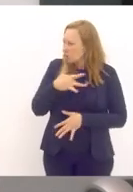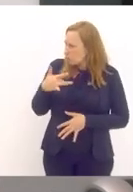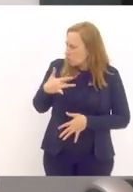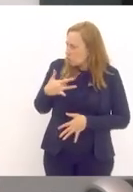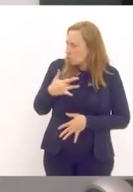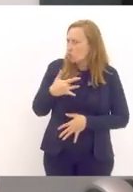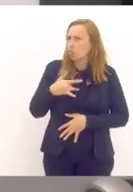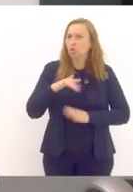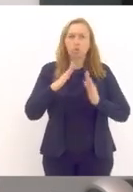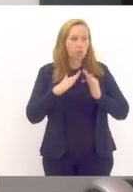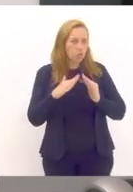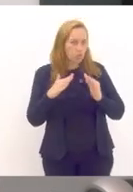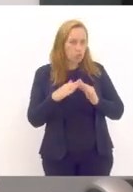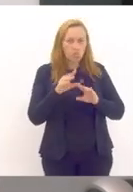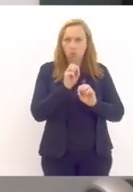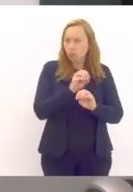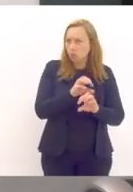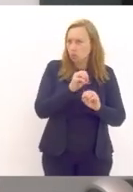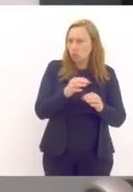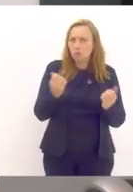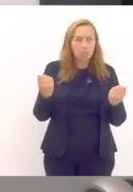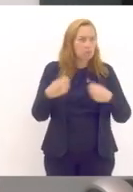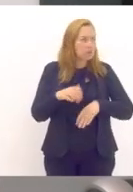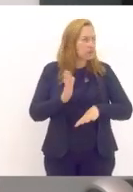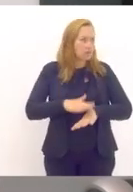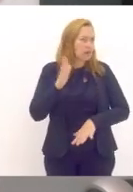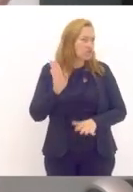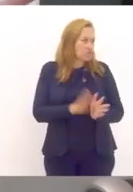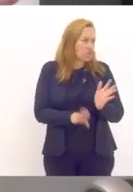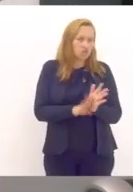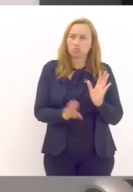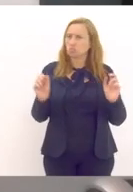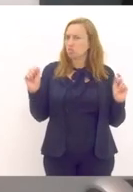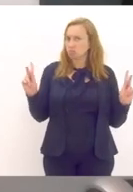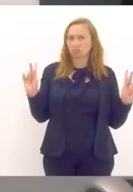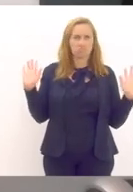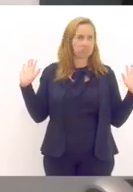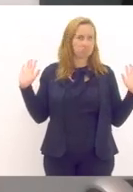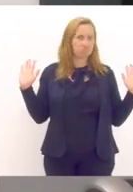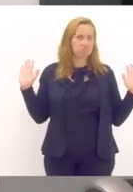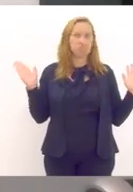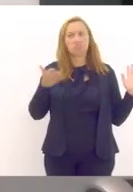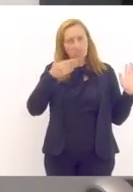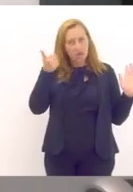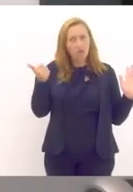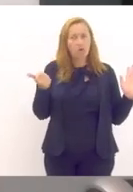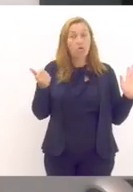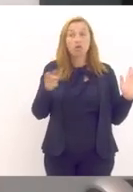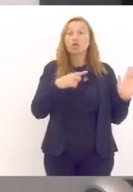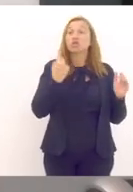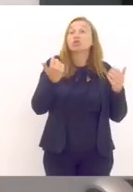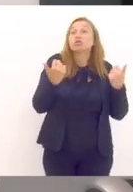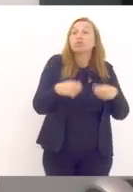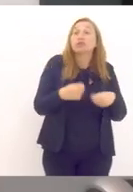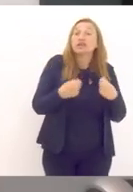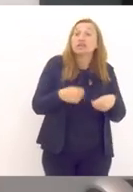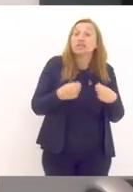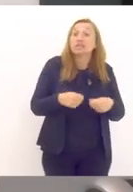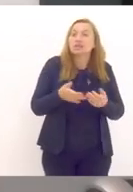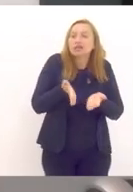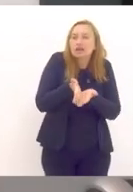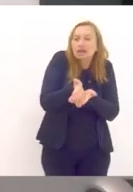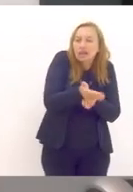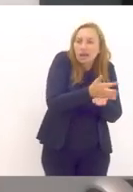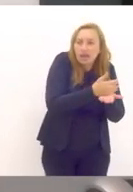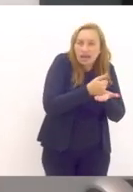habitação, tem educação, não precisa mais de despesa, né? O que nós precisamos é arrecadar